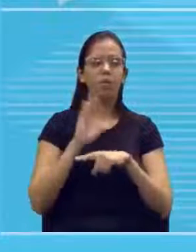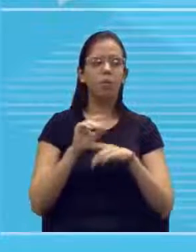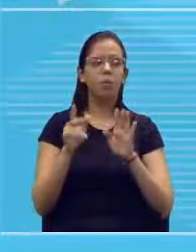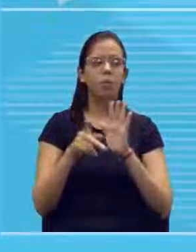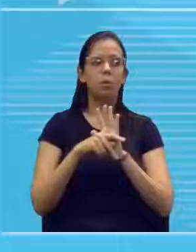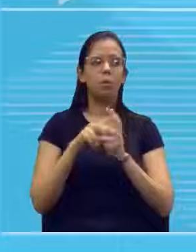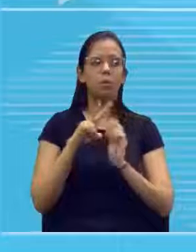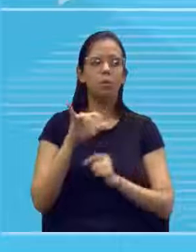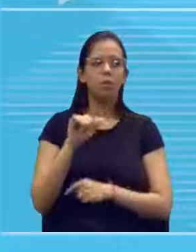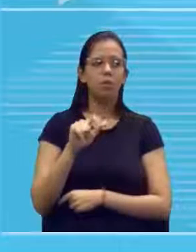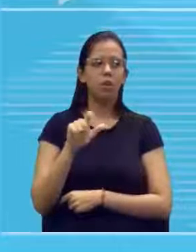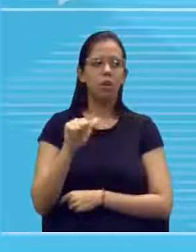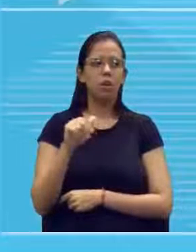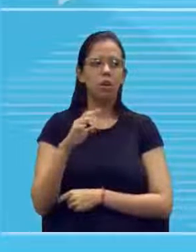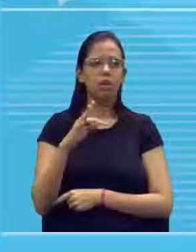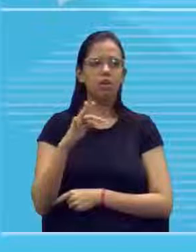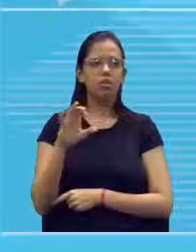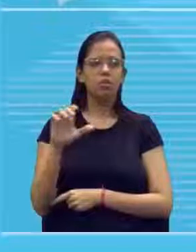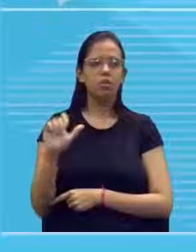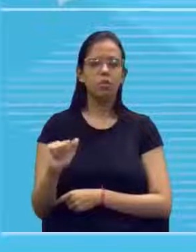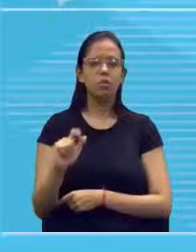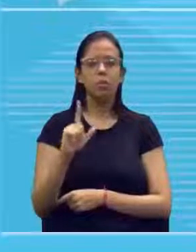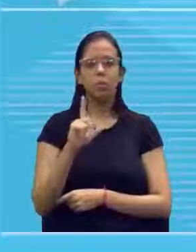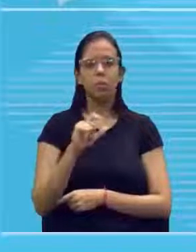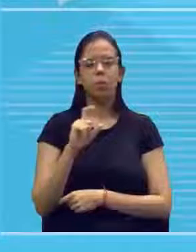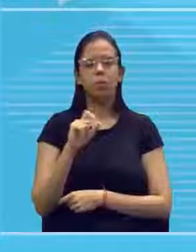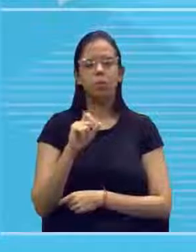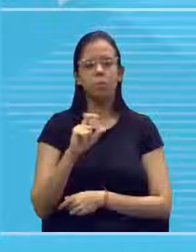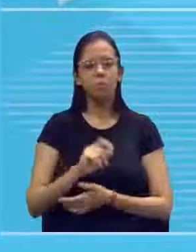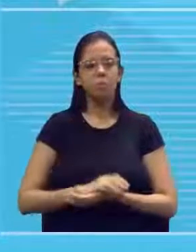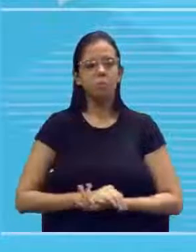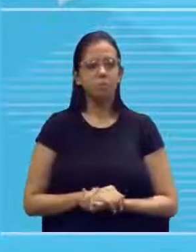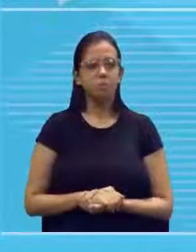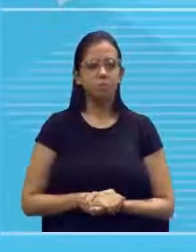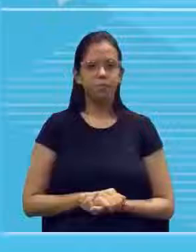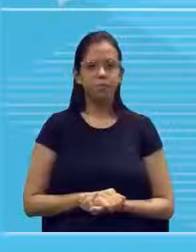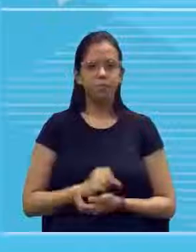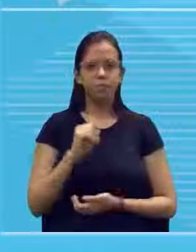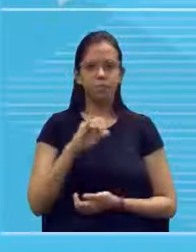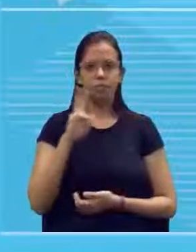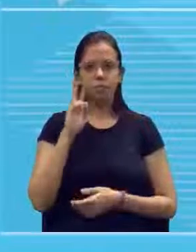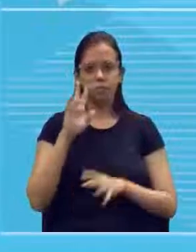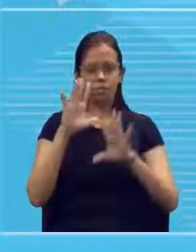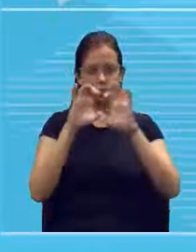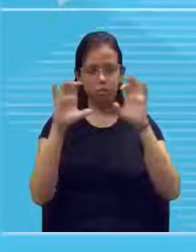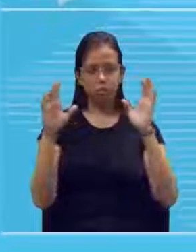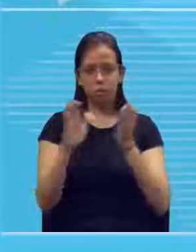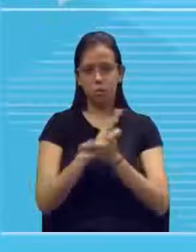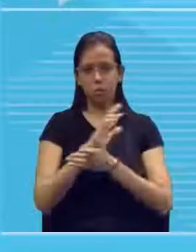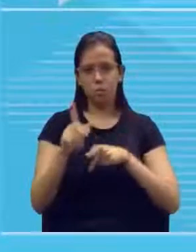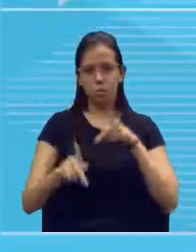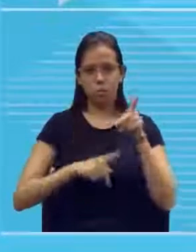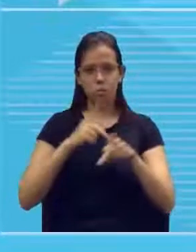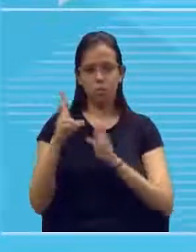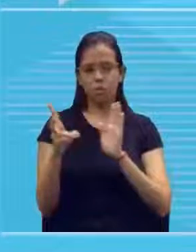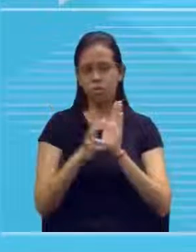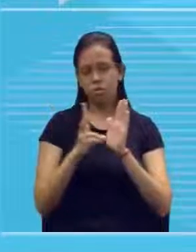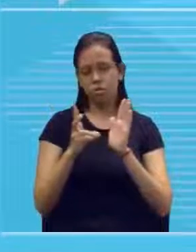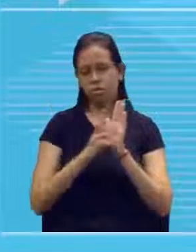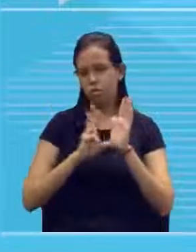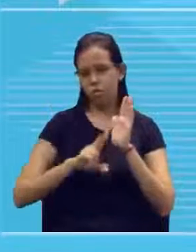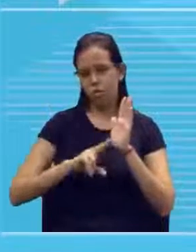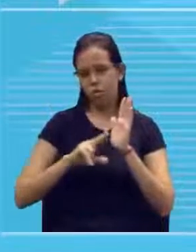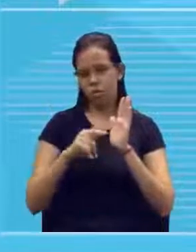da Via Láctea tá então Essa Via Láctea visto no céu por alguns povos indígenas ela não eram